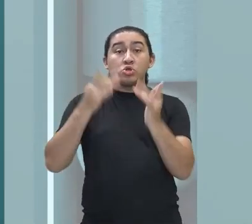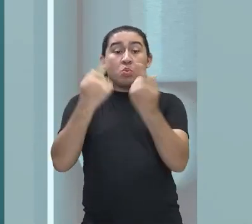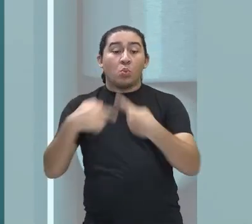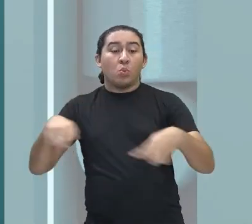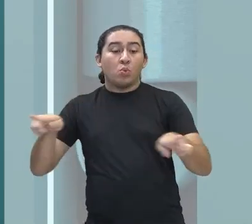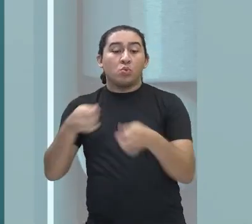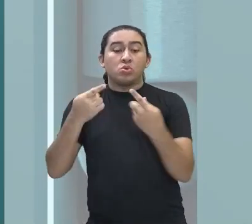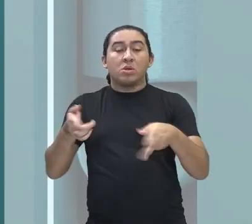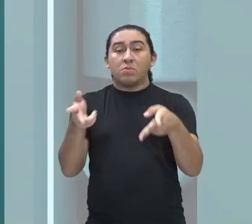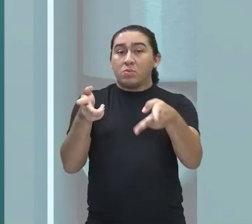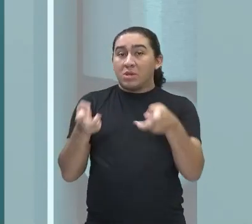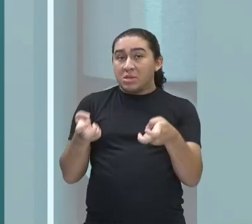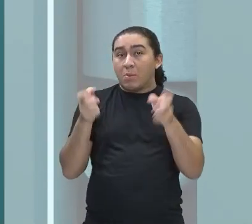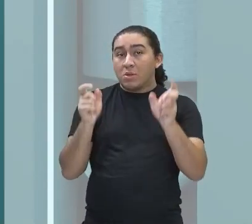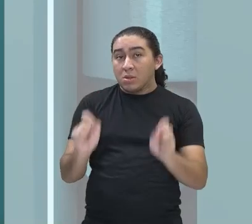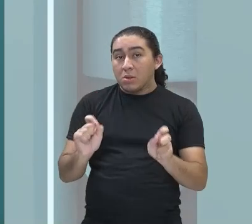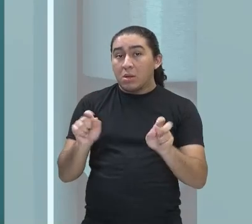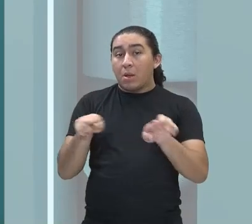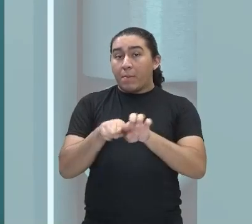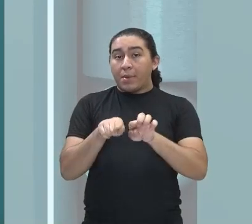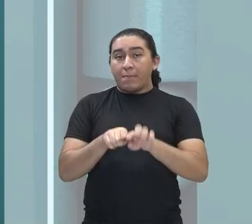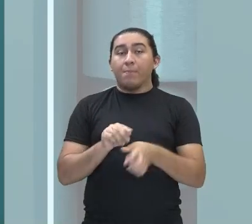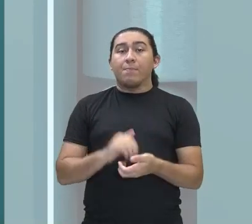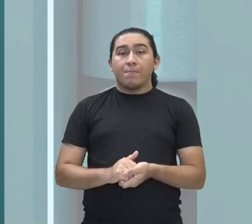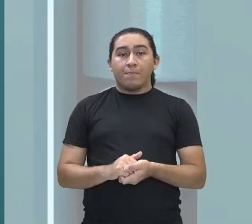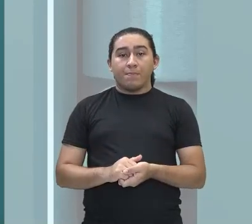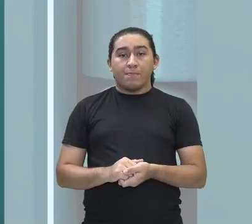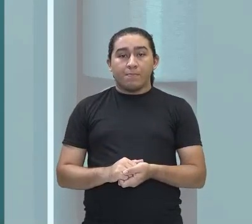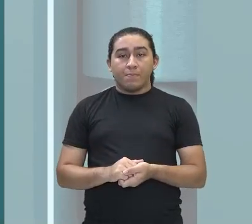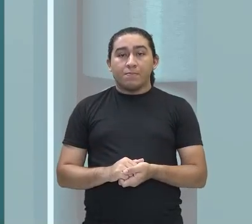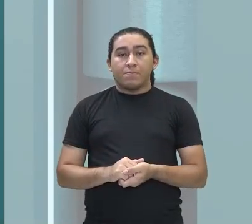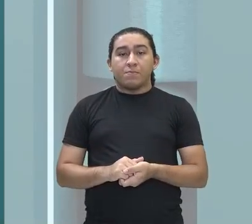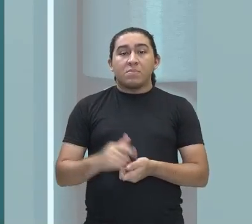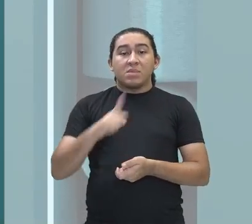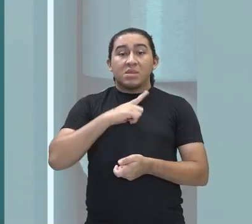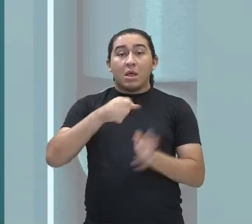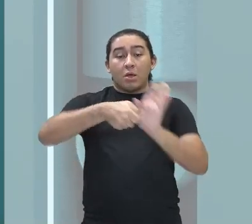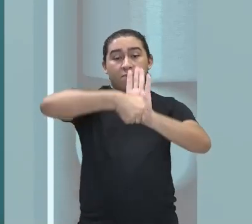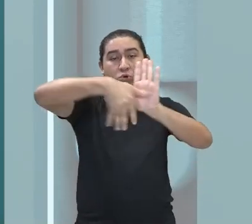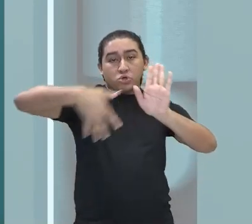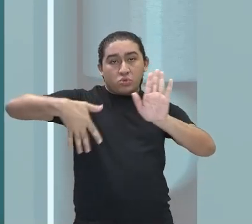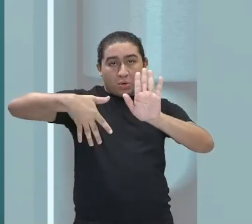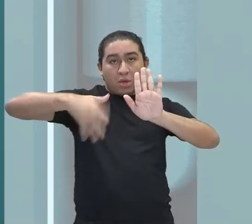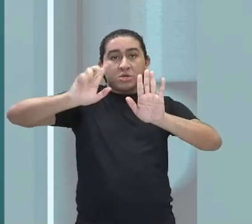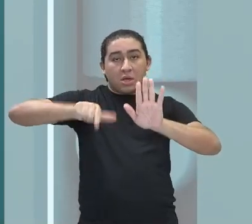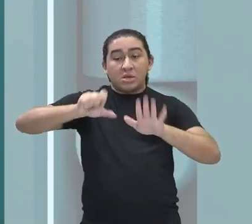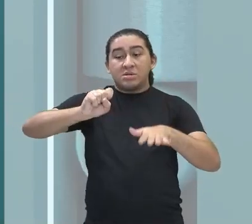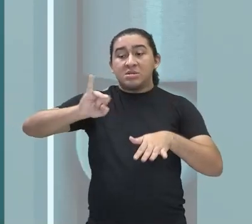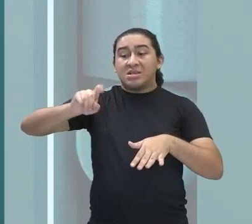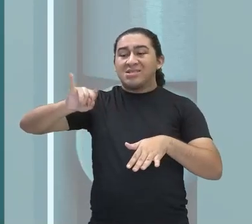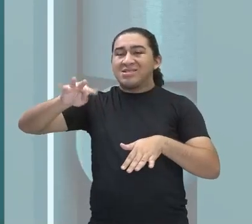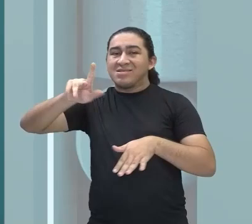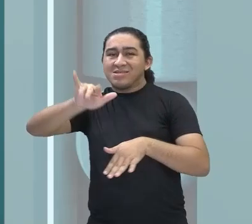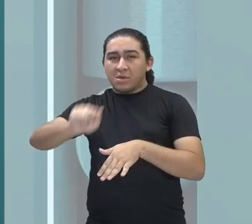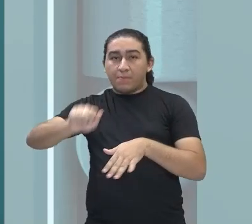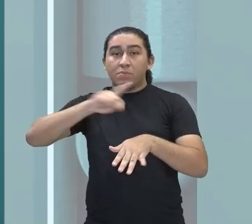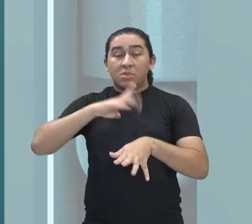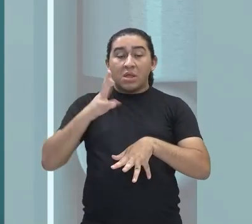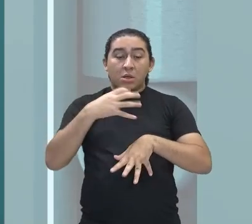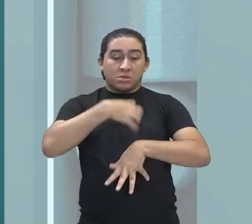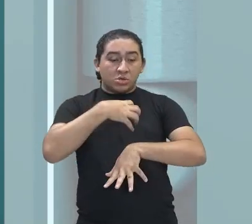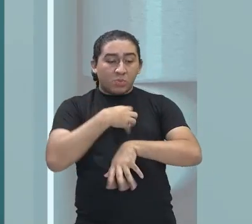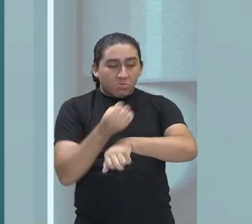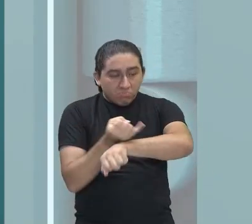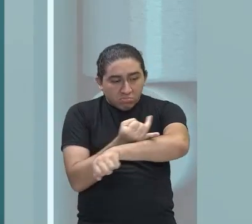podemos perceber a questão da sinestesia, que vai misturar os órgãos do